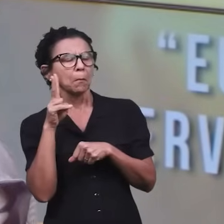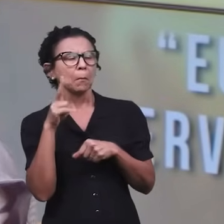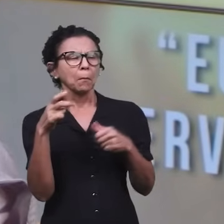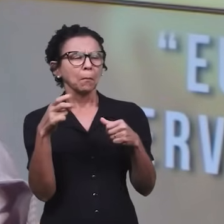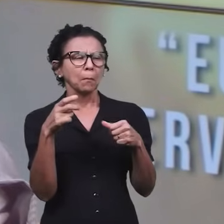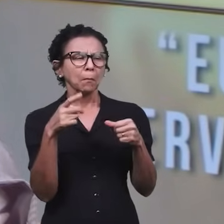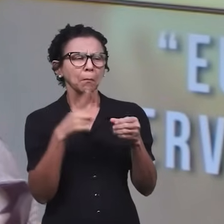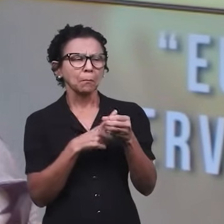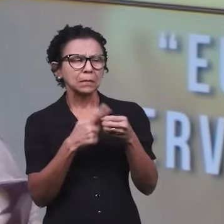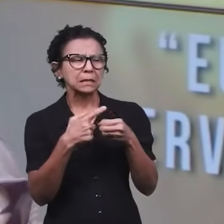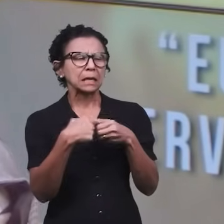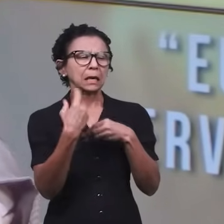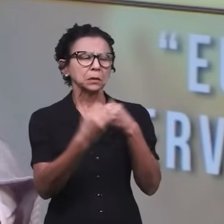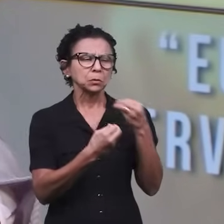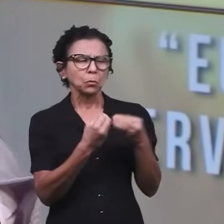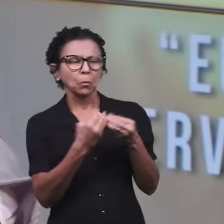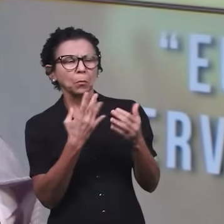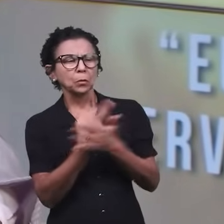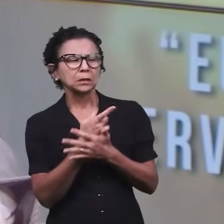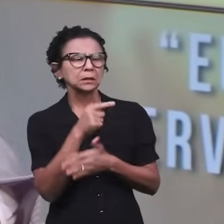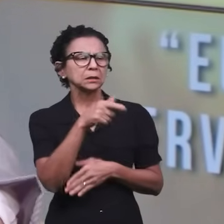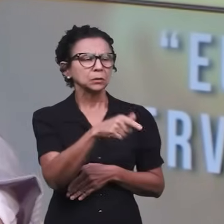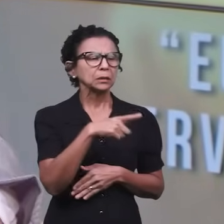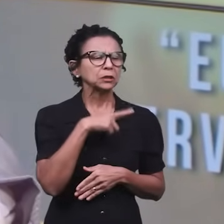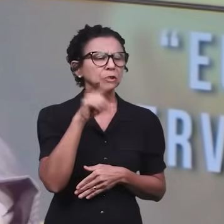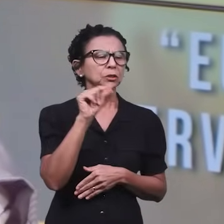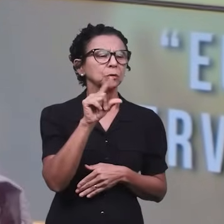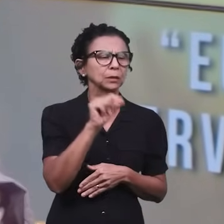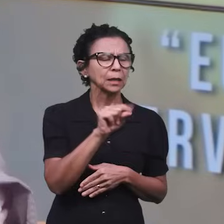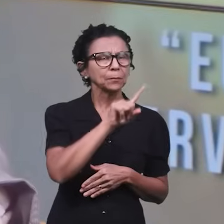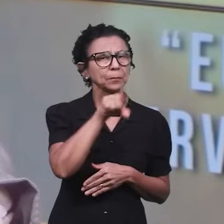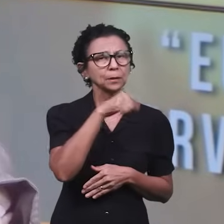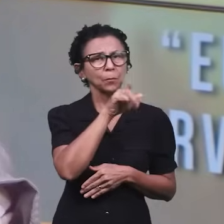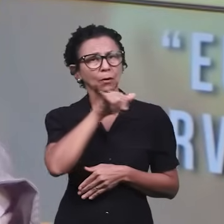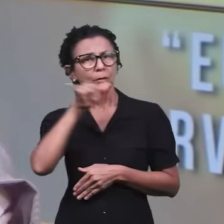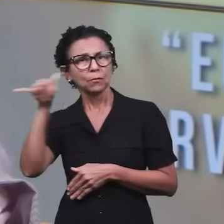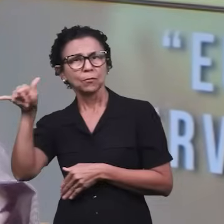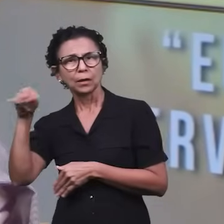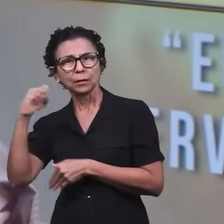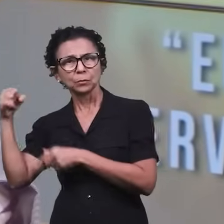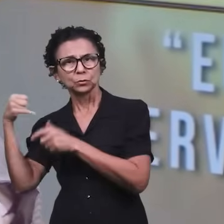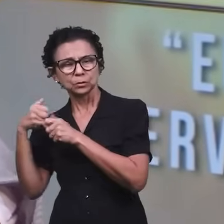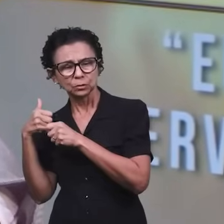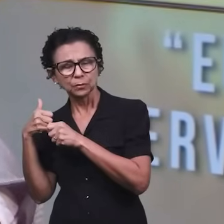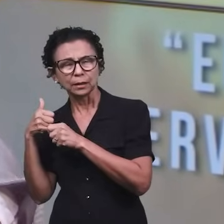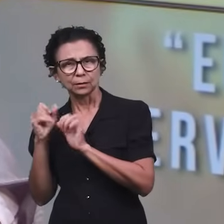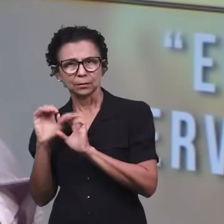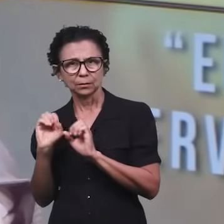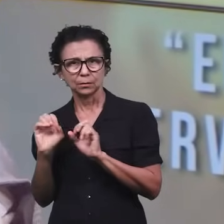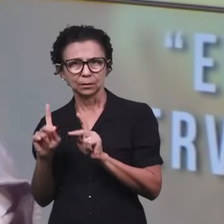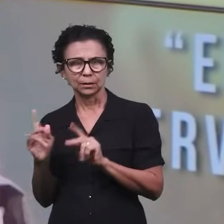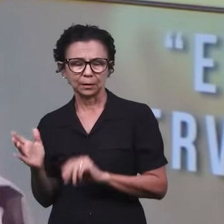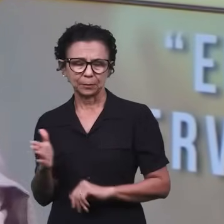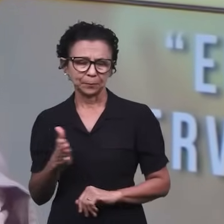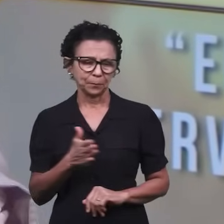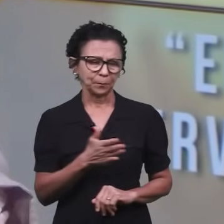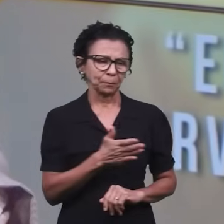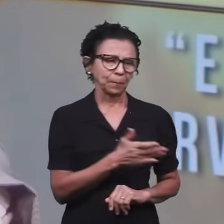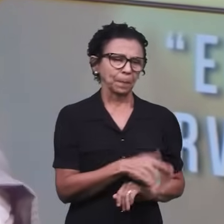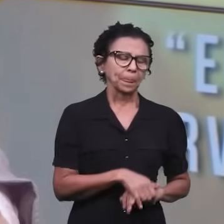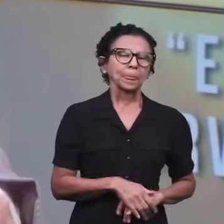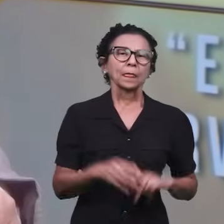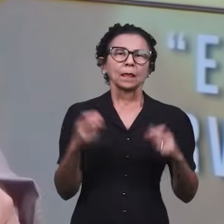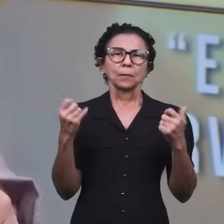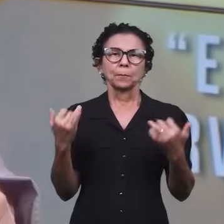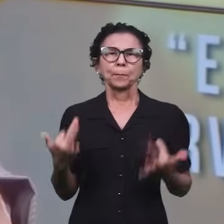nós. Na comunhão da igreja, nos cultos, nas reuniões santas do povo do Senhor,